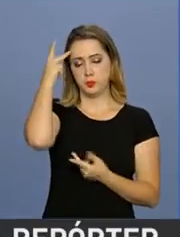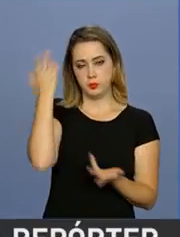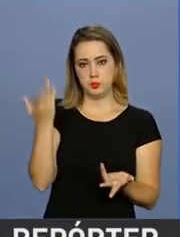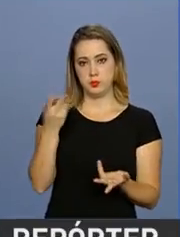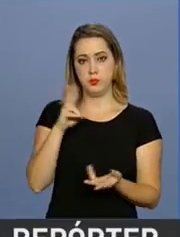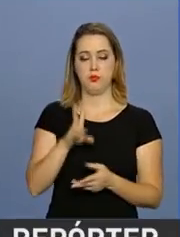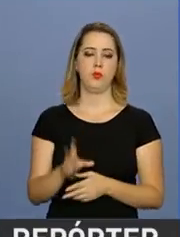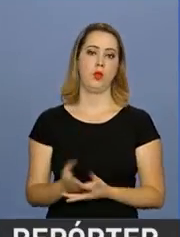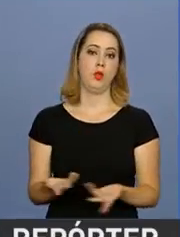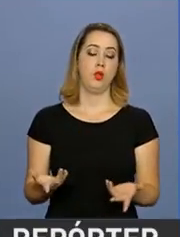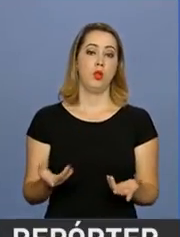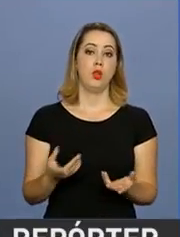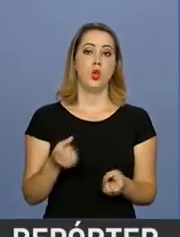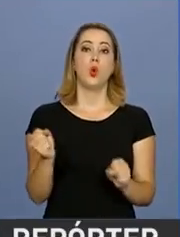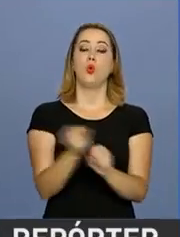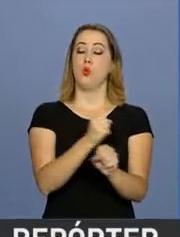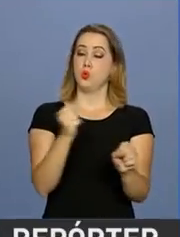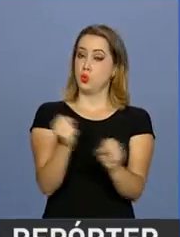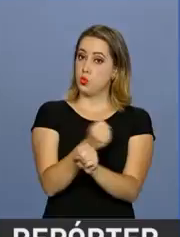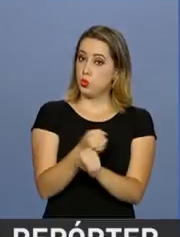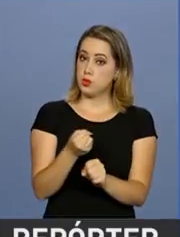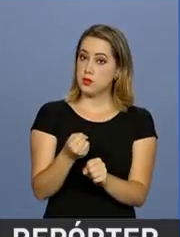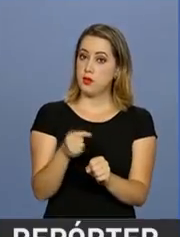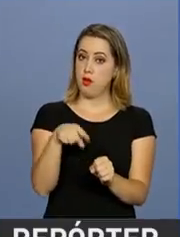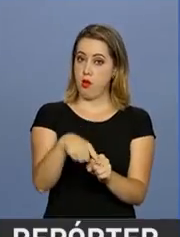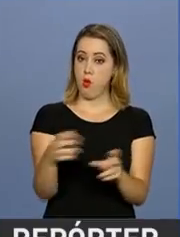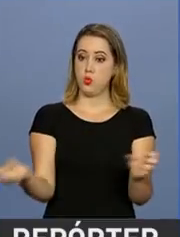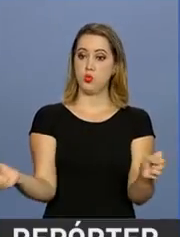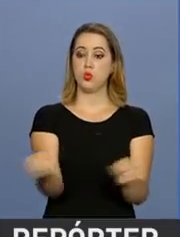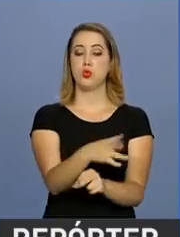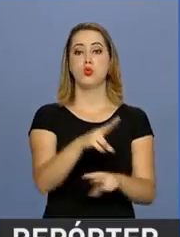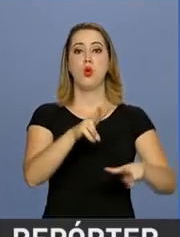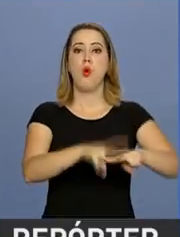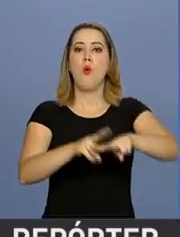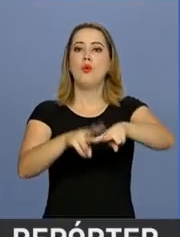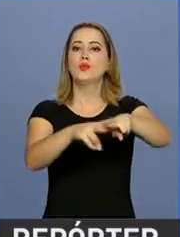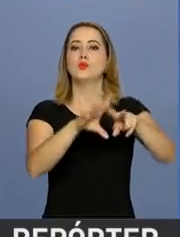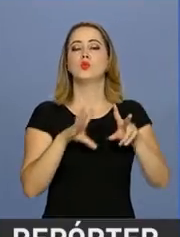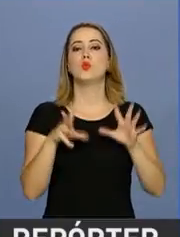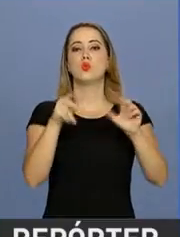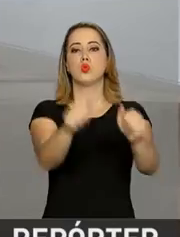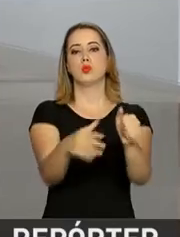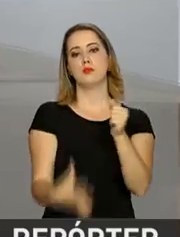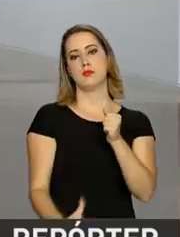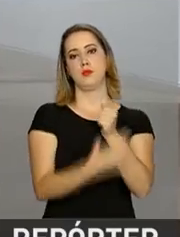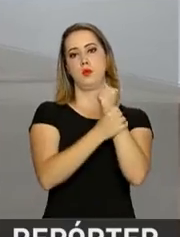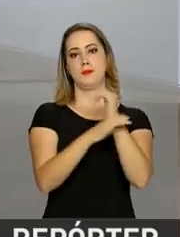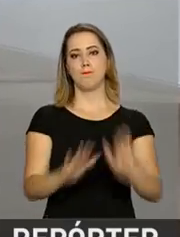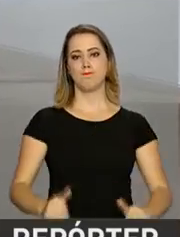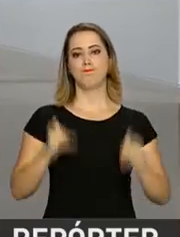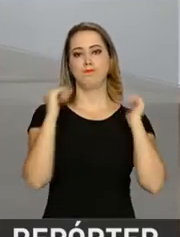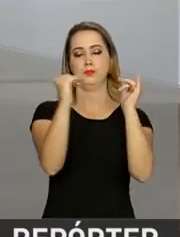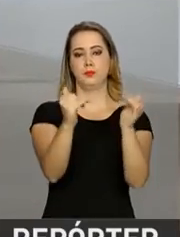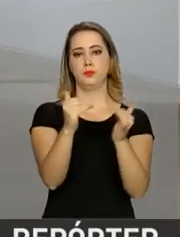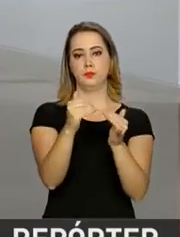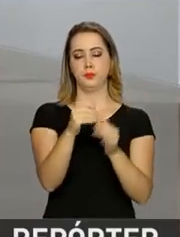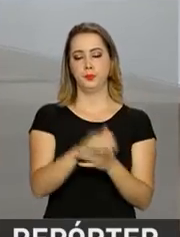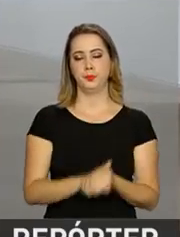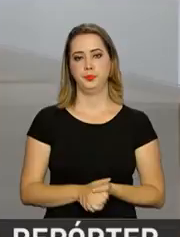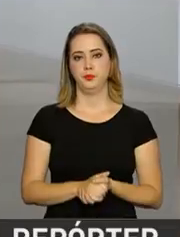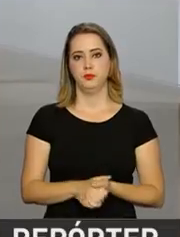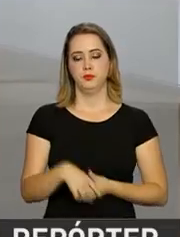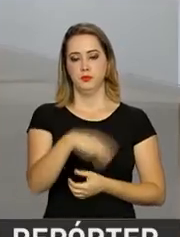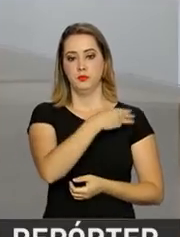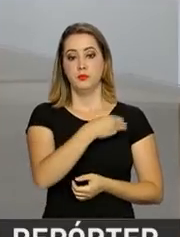construir presídio bons só que com segurança é total o ministro alexandre de